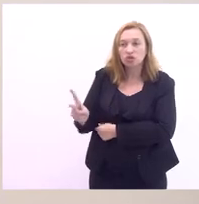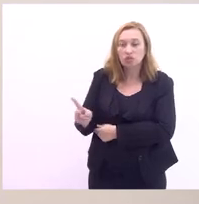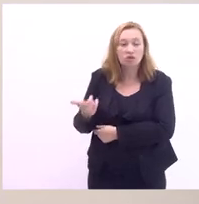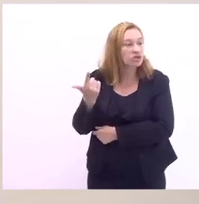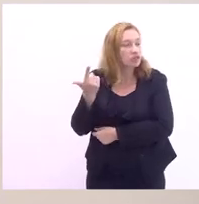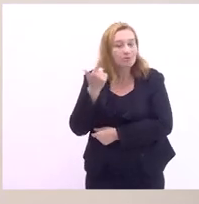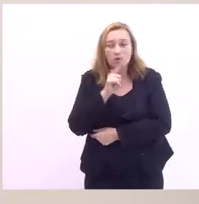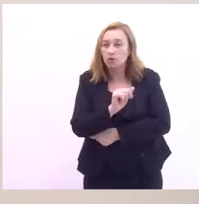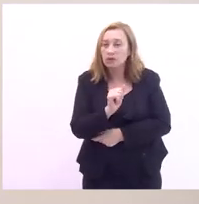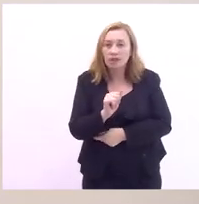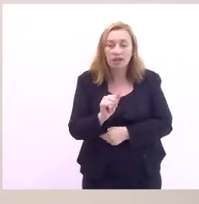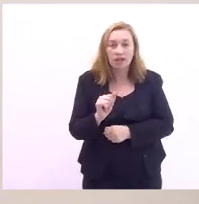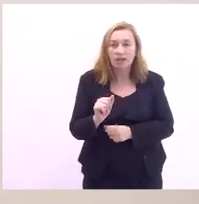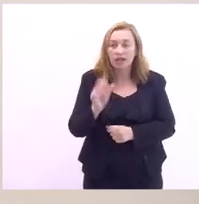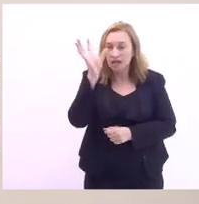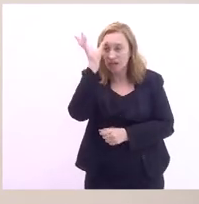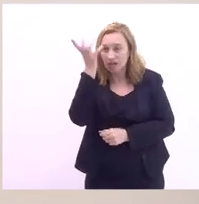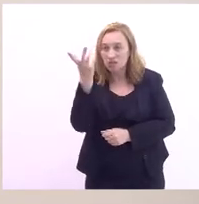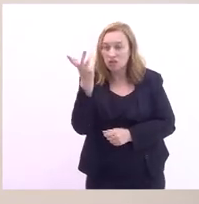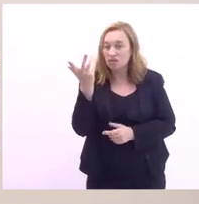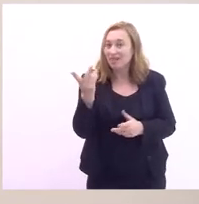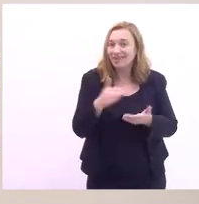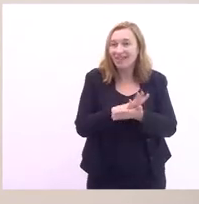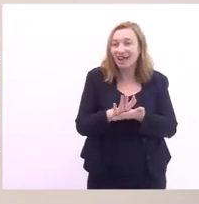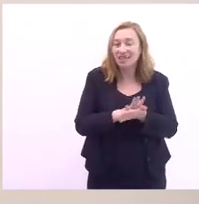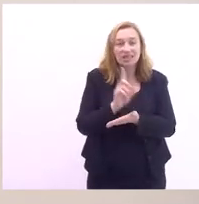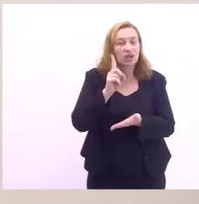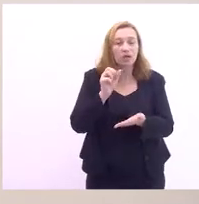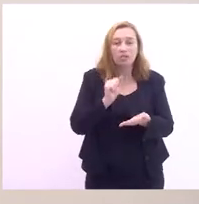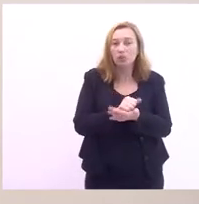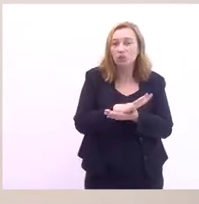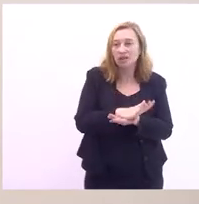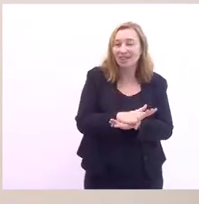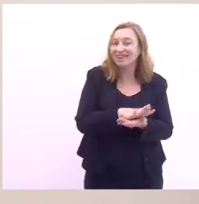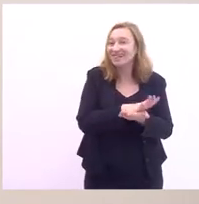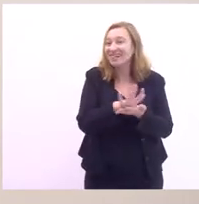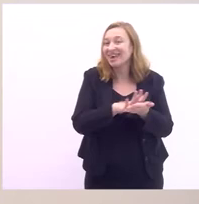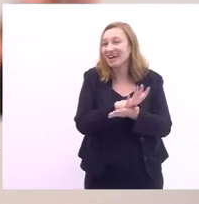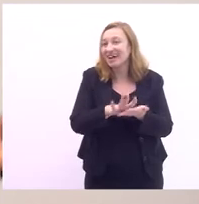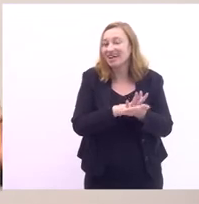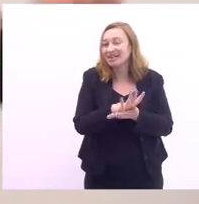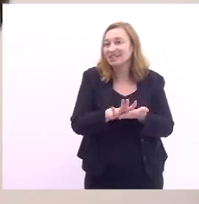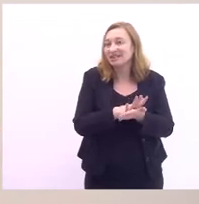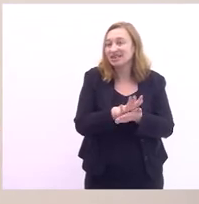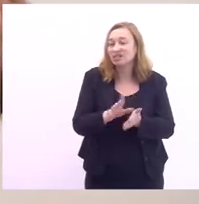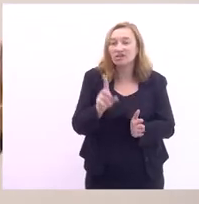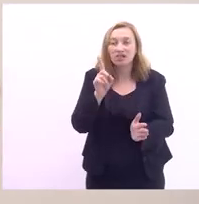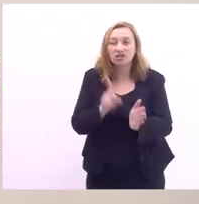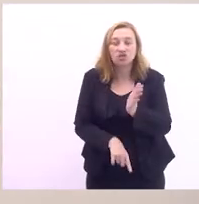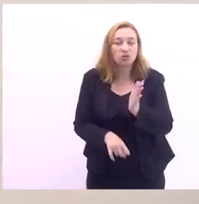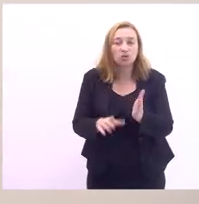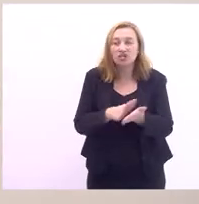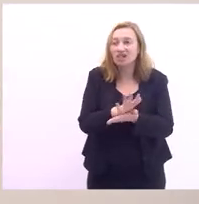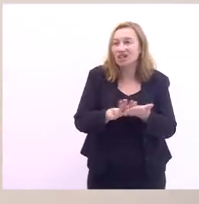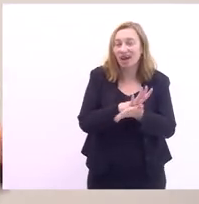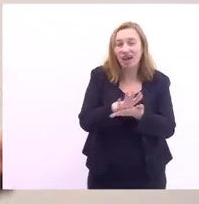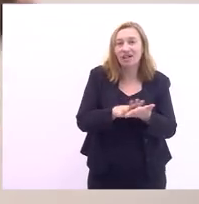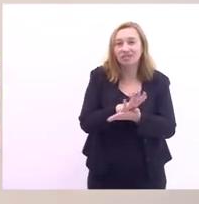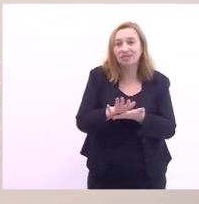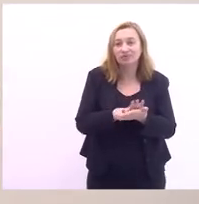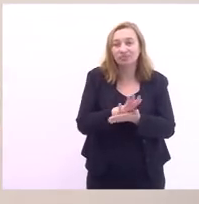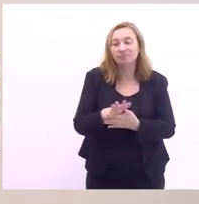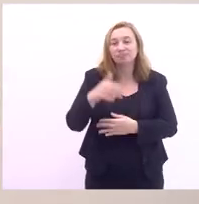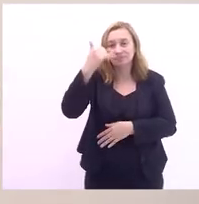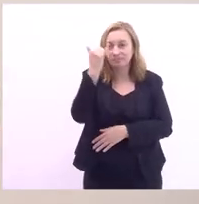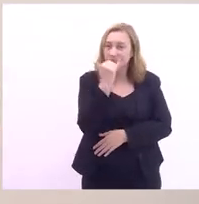crédito de energia. E ela não é multada por isso, nem tampouco ela faz uma compensação retroativa dessa energia que